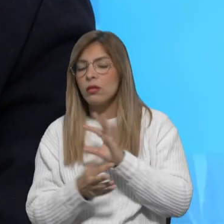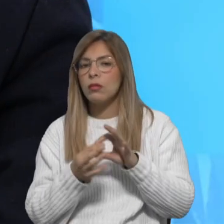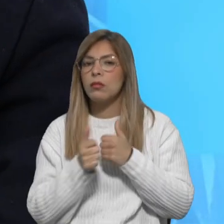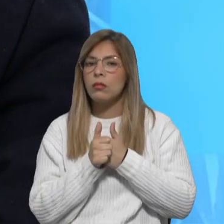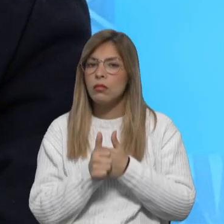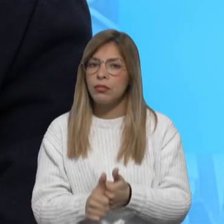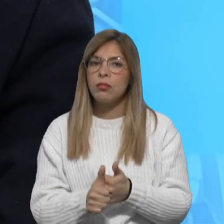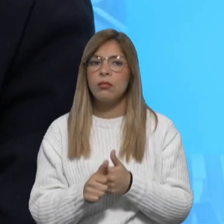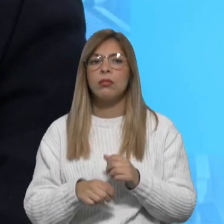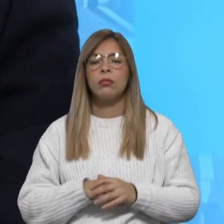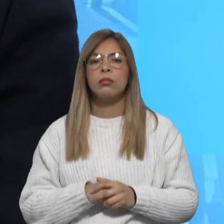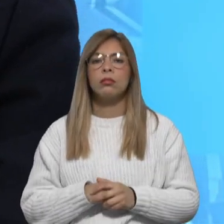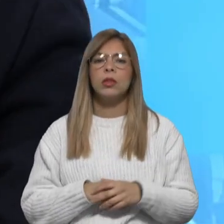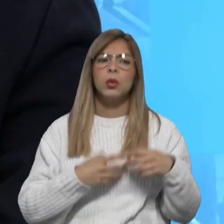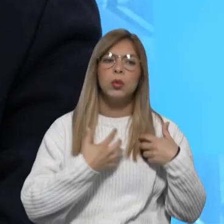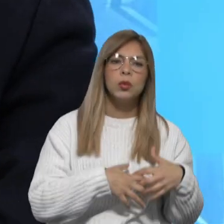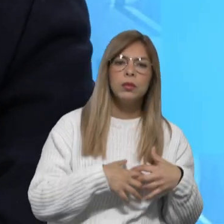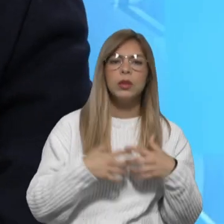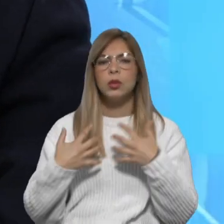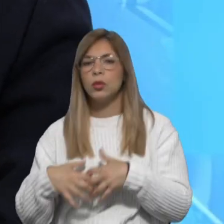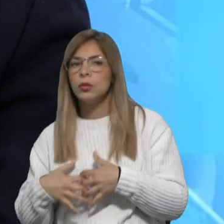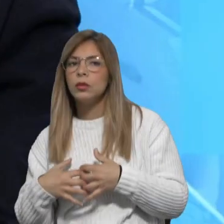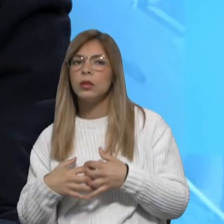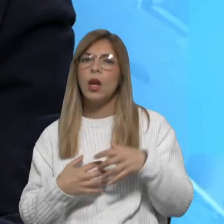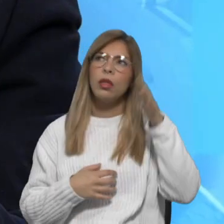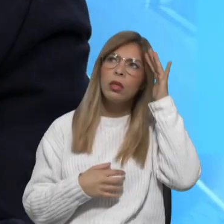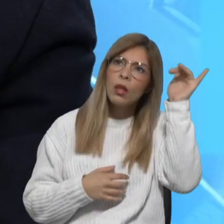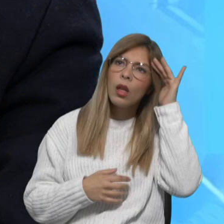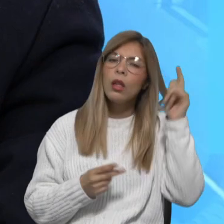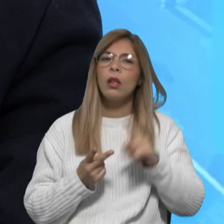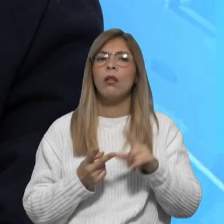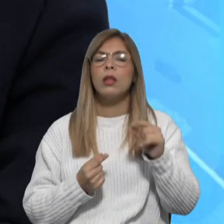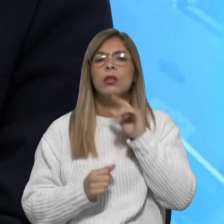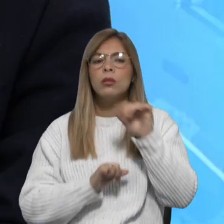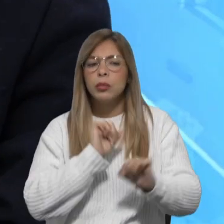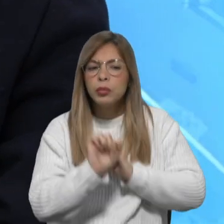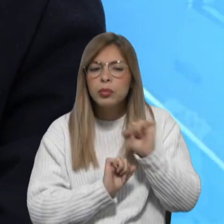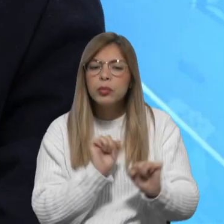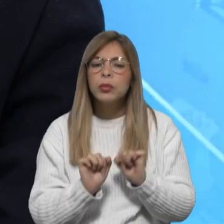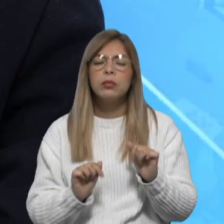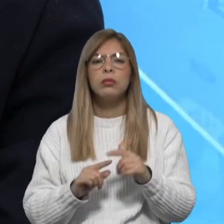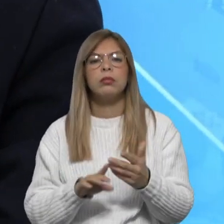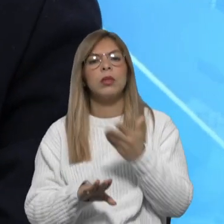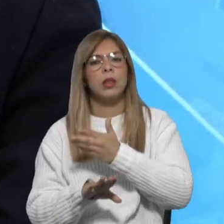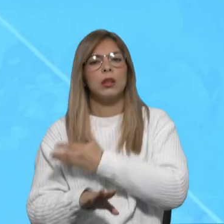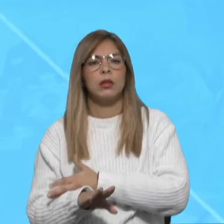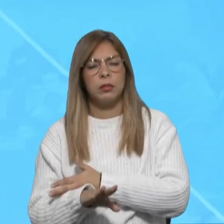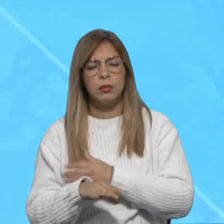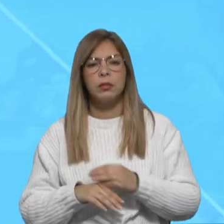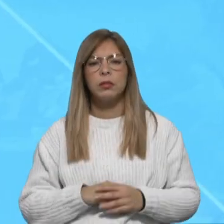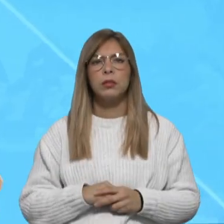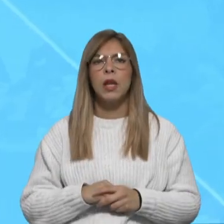vermos as ideias de uns, as dúvidas de outros, os esclarecimentos de outros e, portanto, servir de crescimento. Tudo em